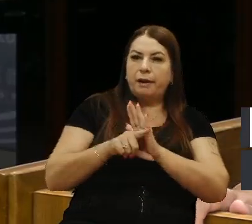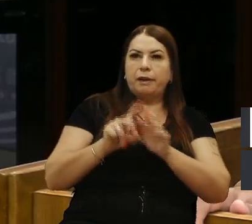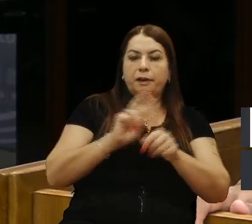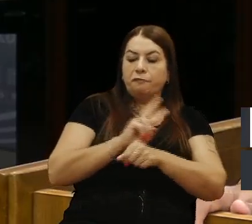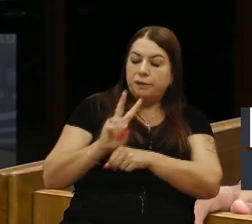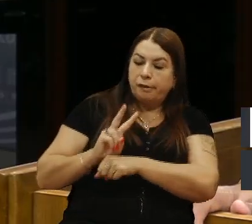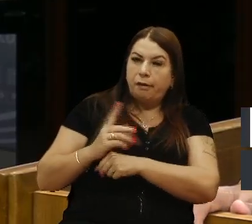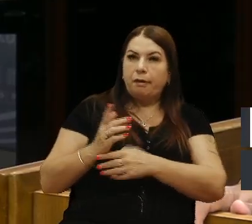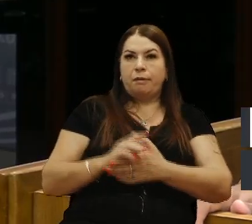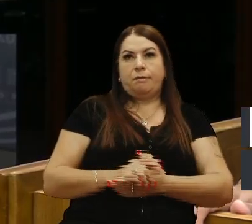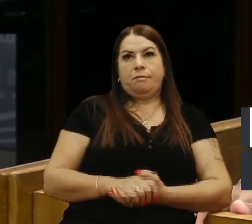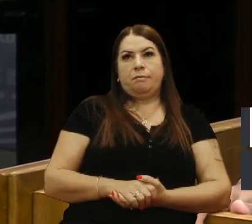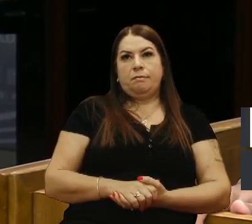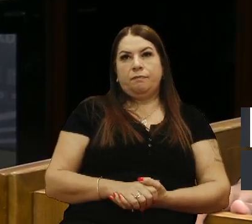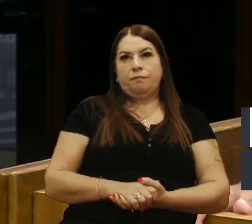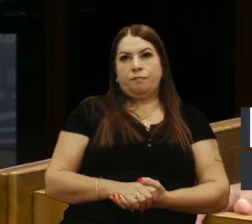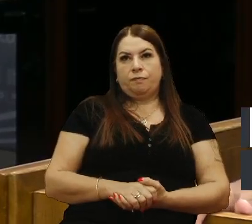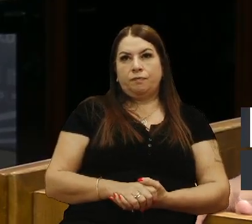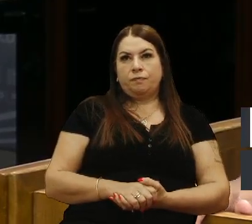fiscalizar